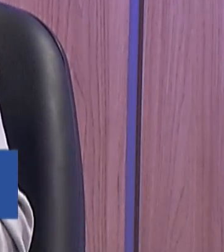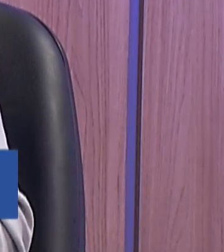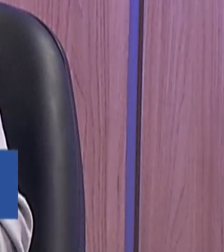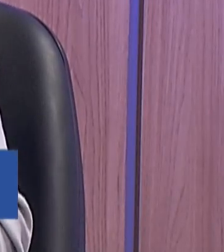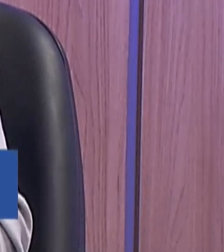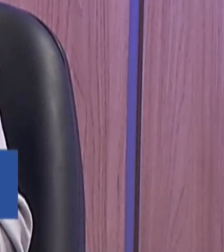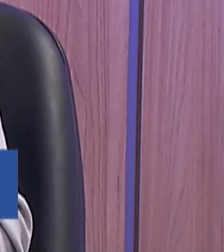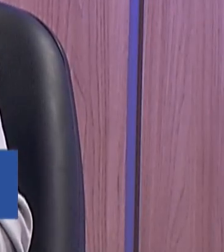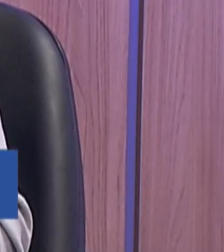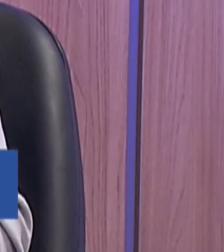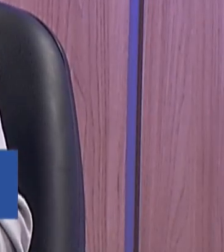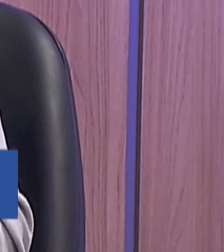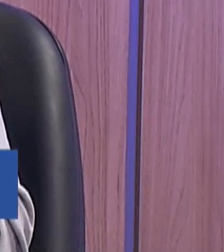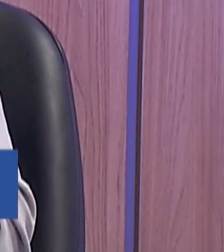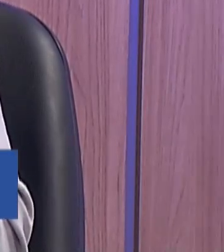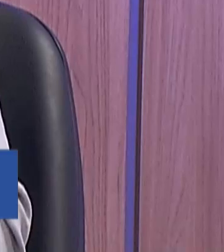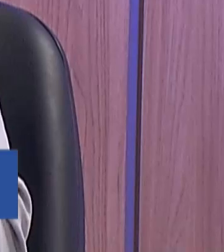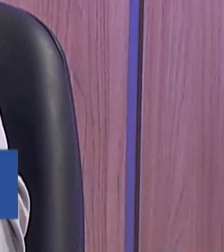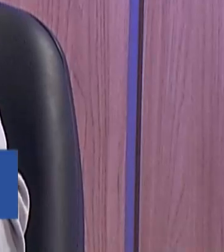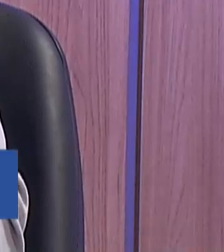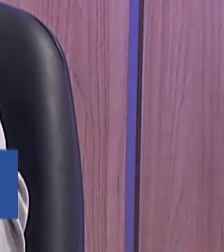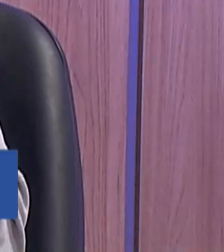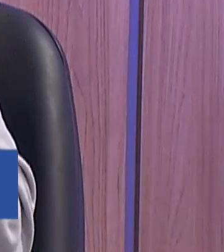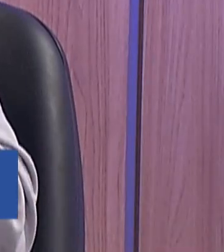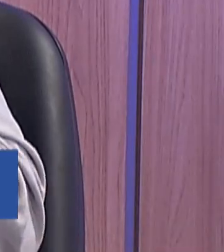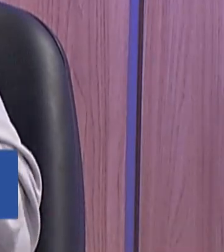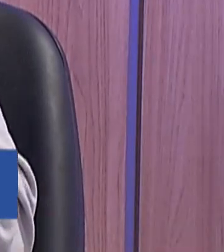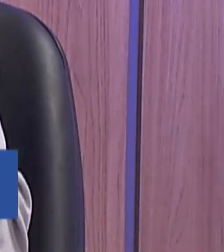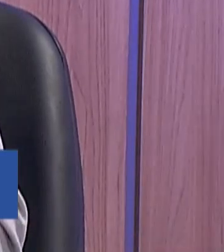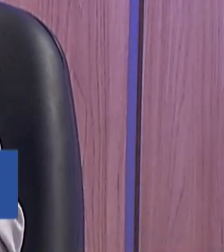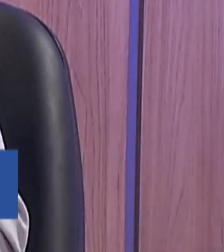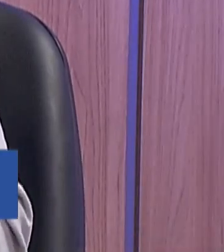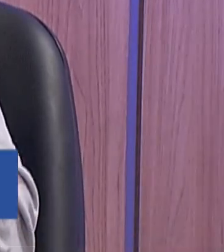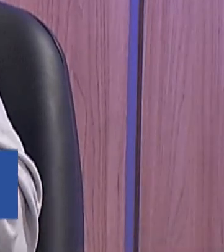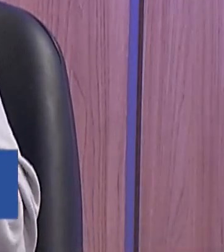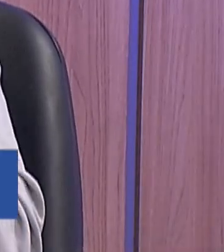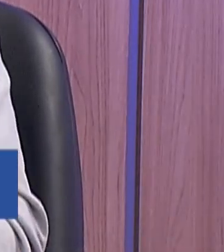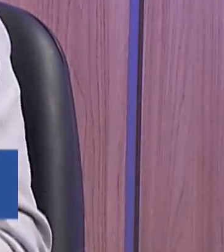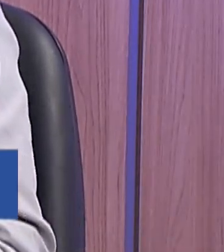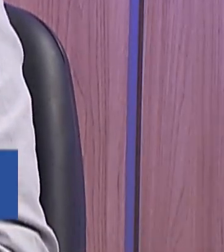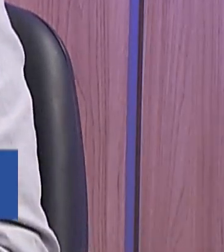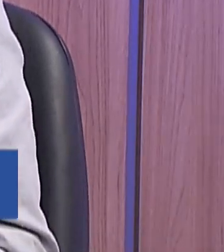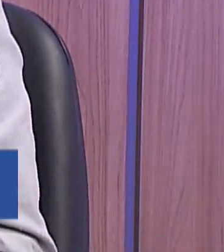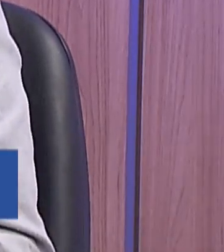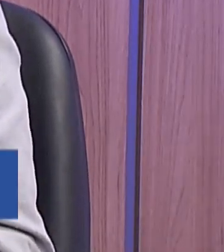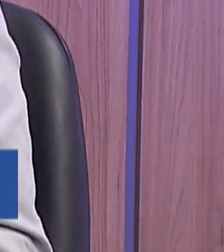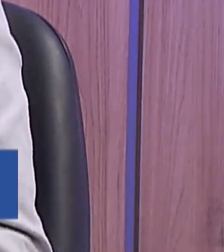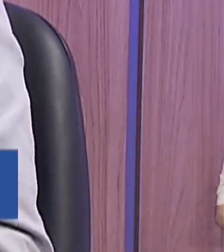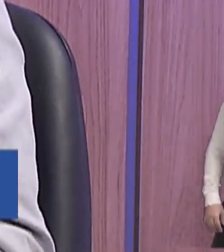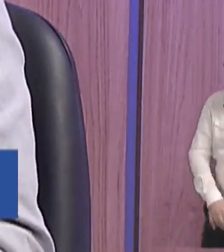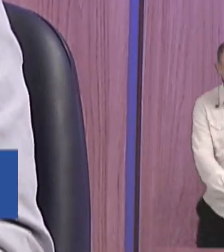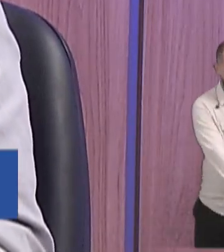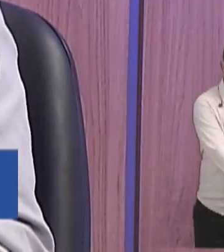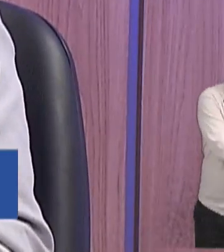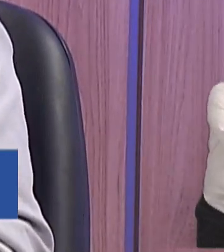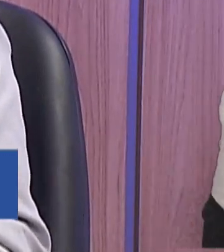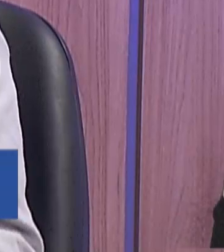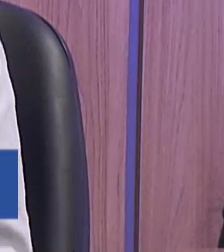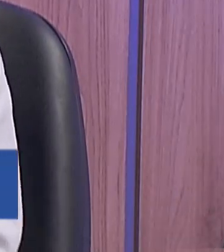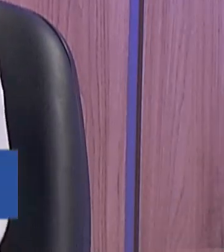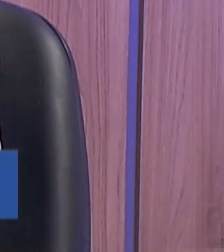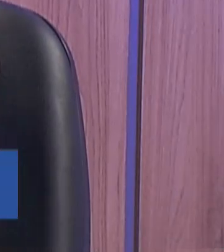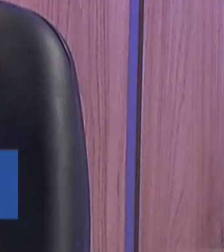teve um raciocínio, né? Aliás, um raciocínio não. Nós tivemos um grande debate, um grande